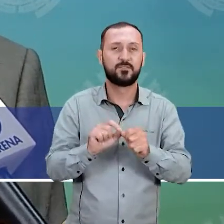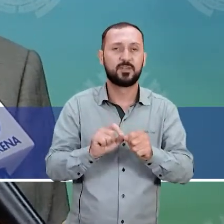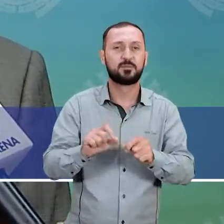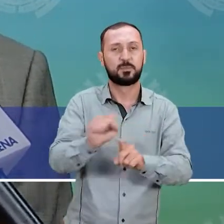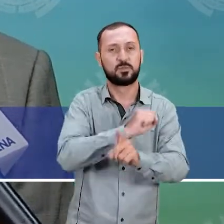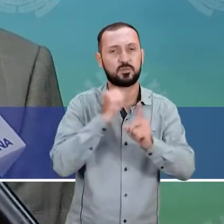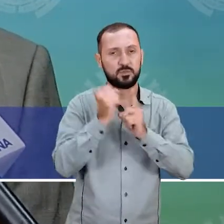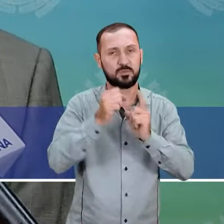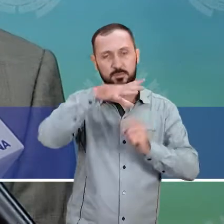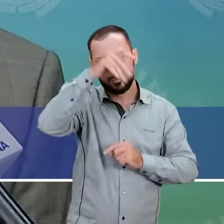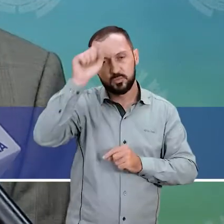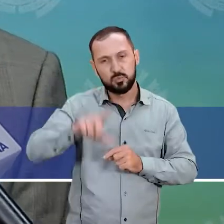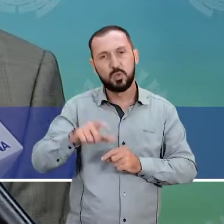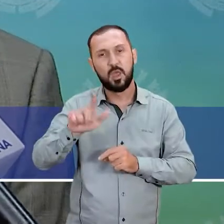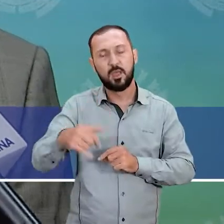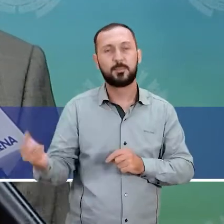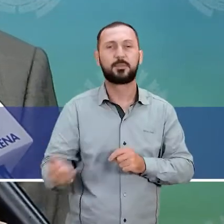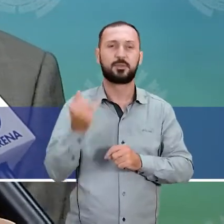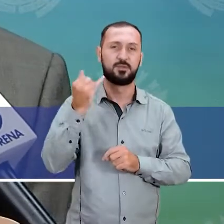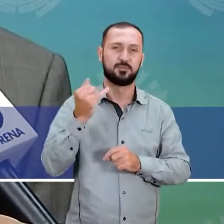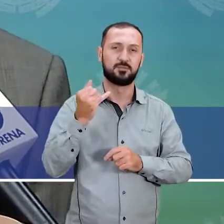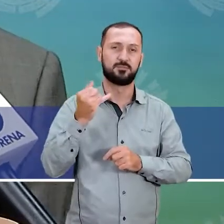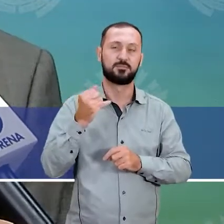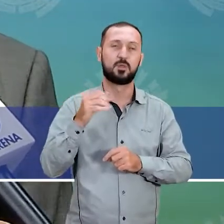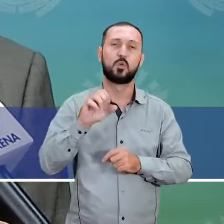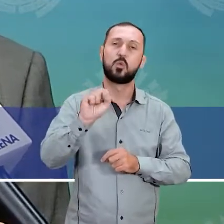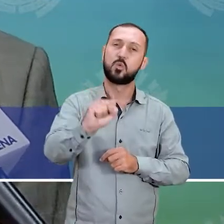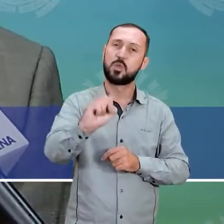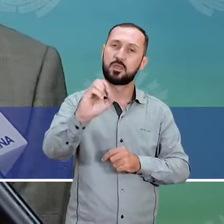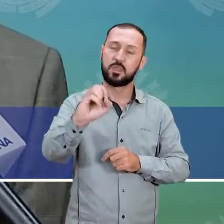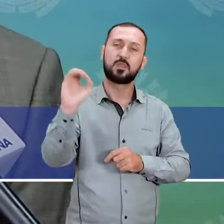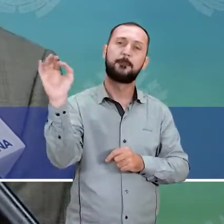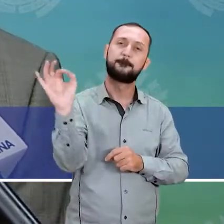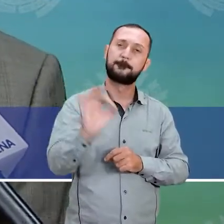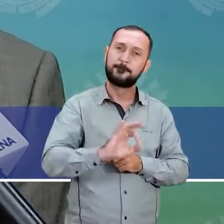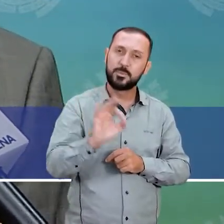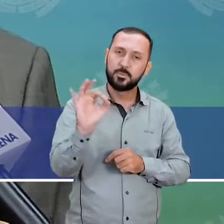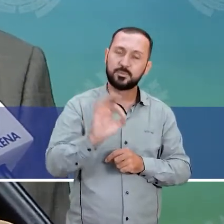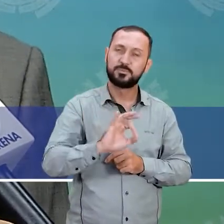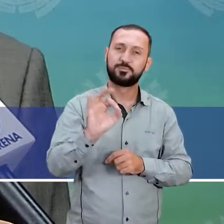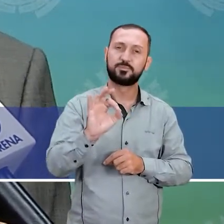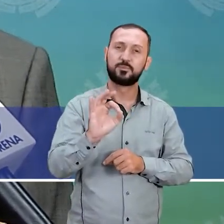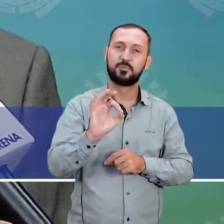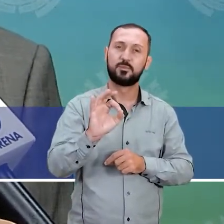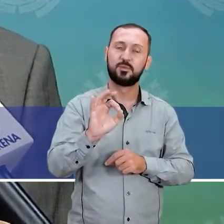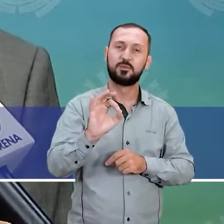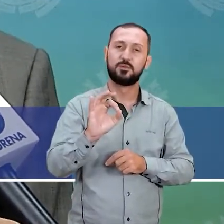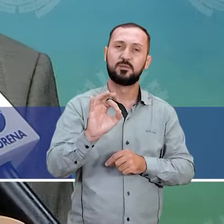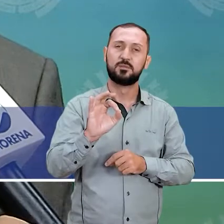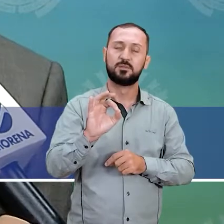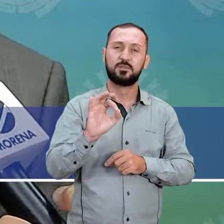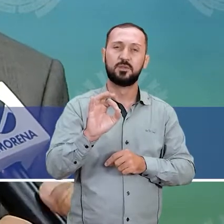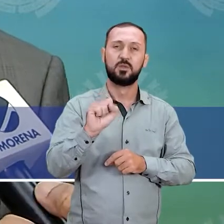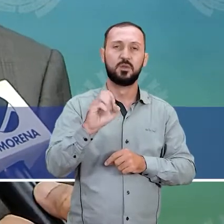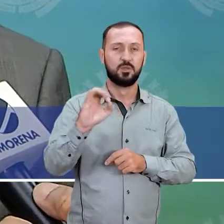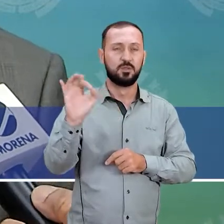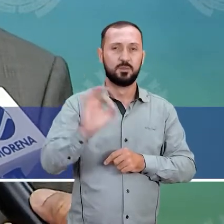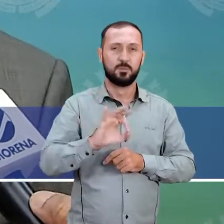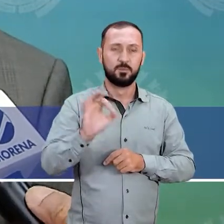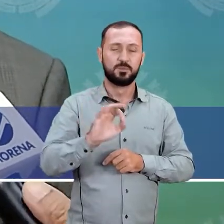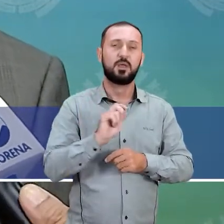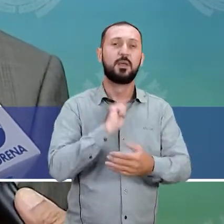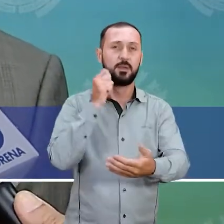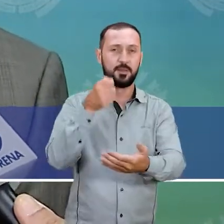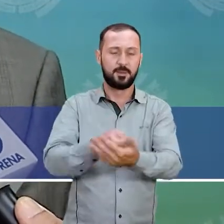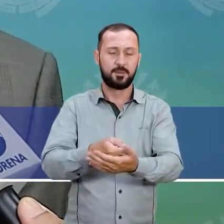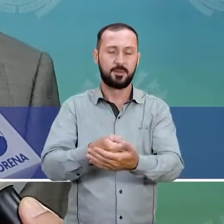que hoje são realizados pela sociedade sul-mato-grossense. É importante dizer isso, mais de 80%, né, um déficit